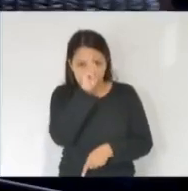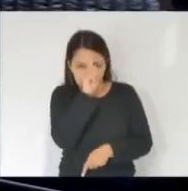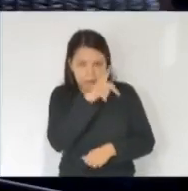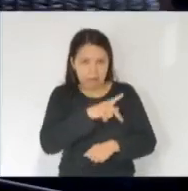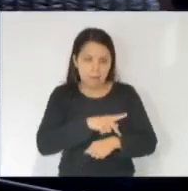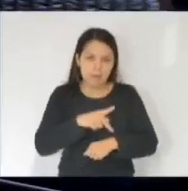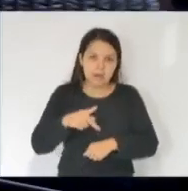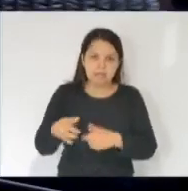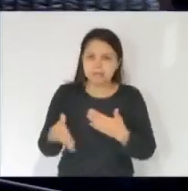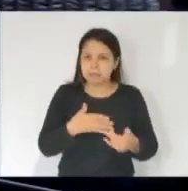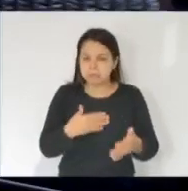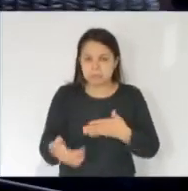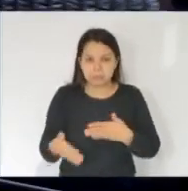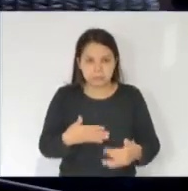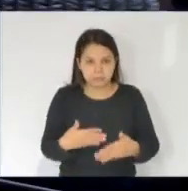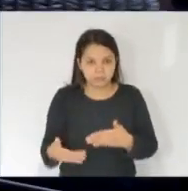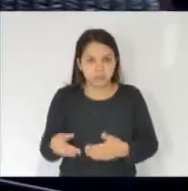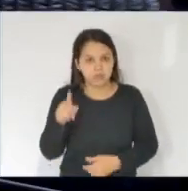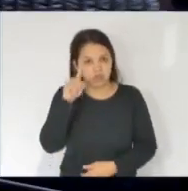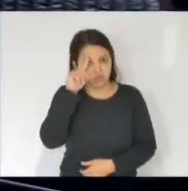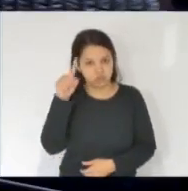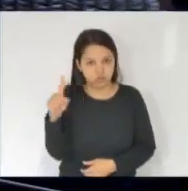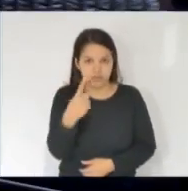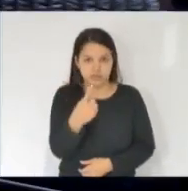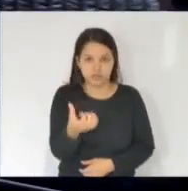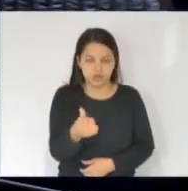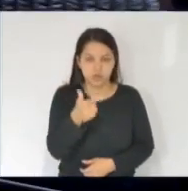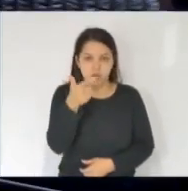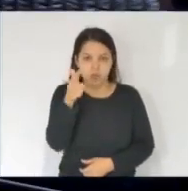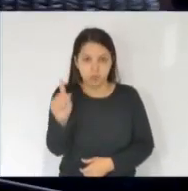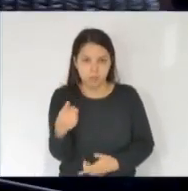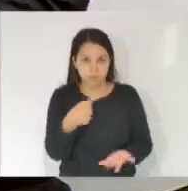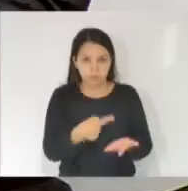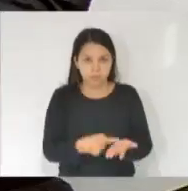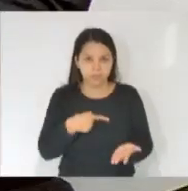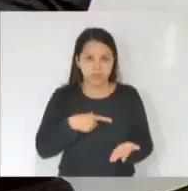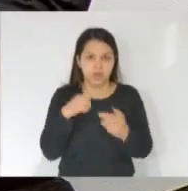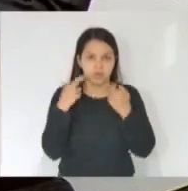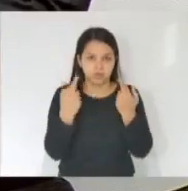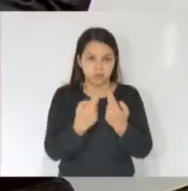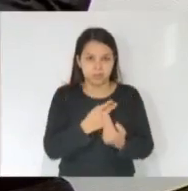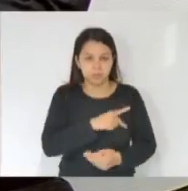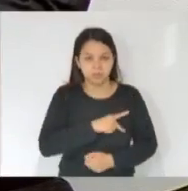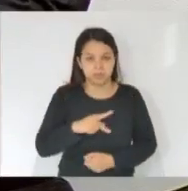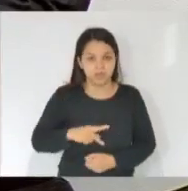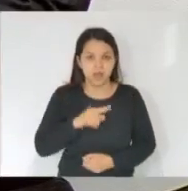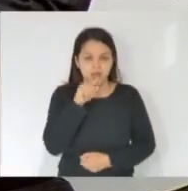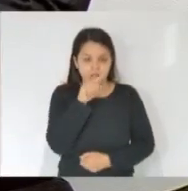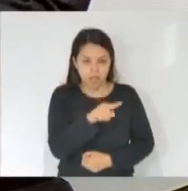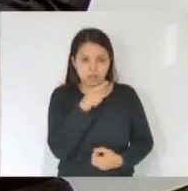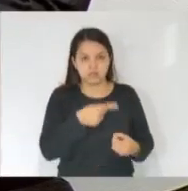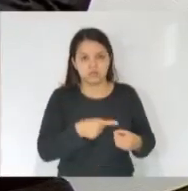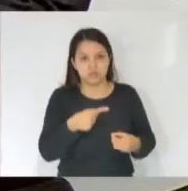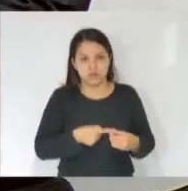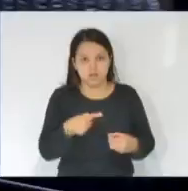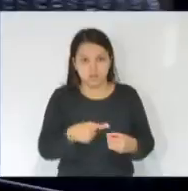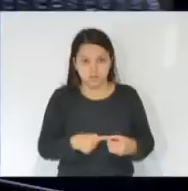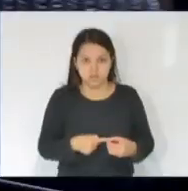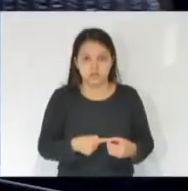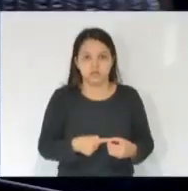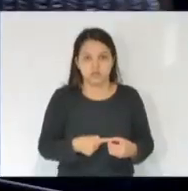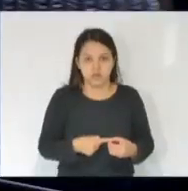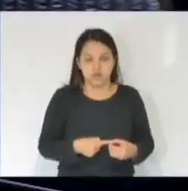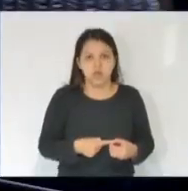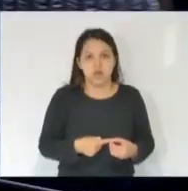Dia 16 nós temos outro compromisso, né, Zé Bis? A audiência pública lá em Uruçanga. É inconcebível a